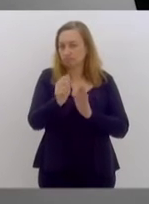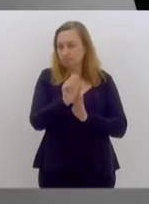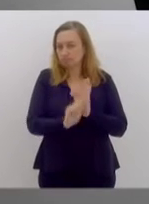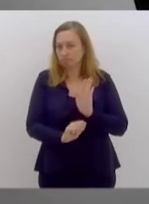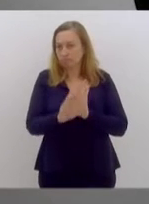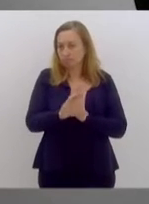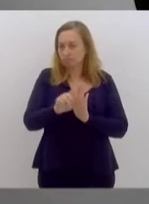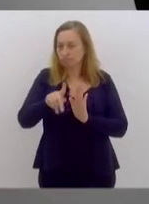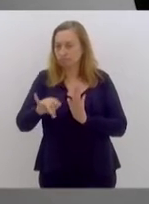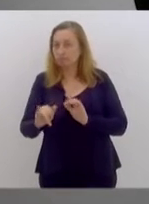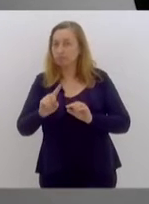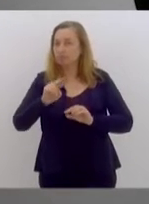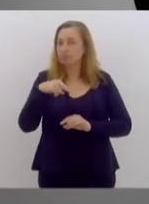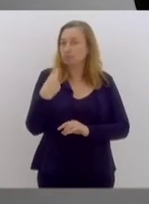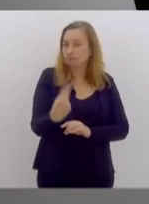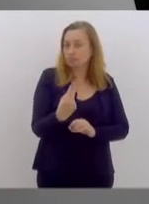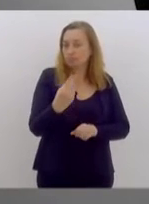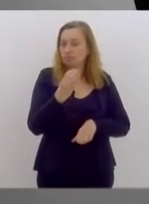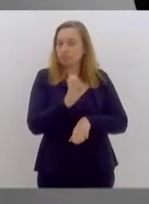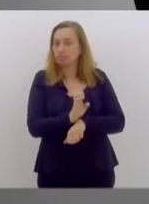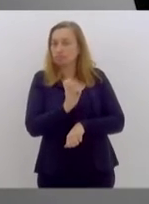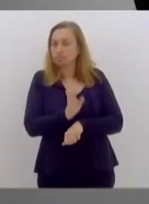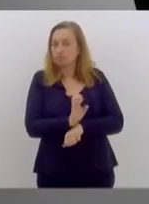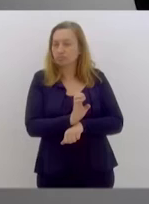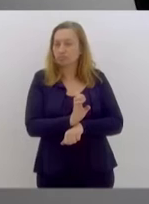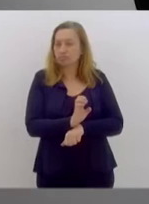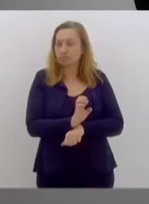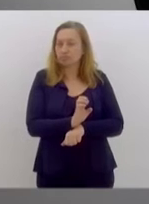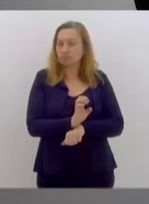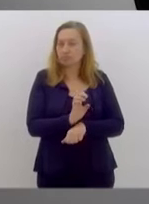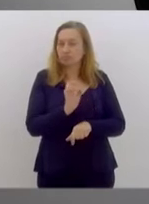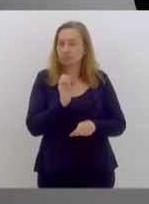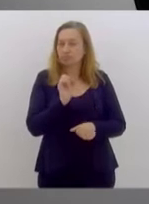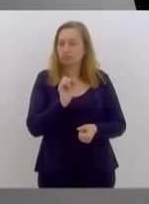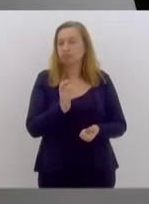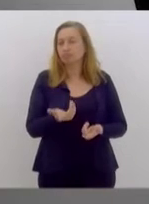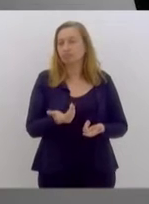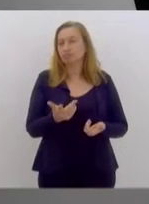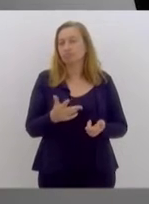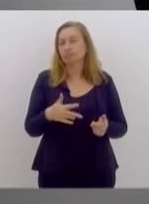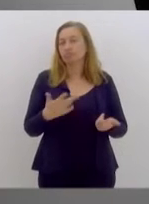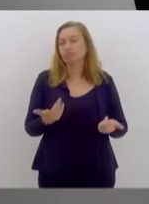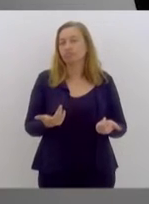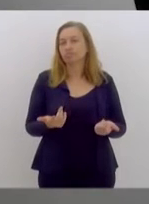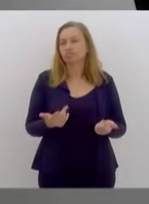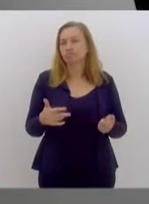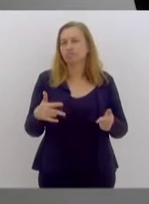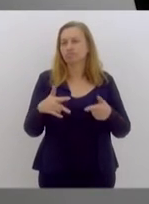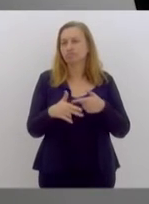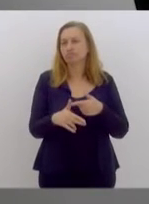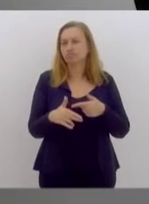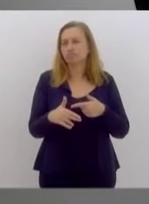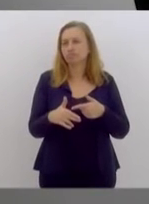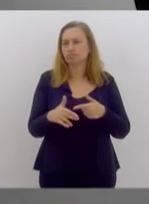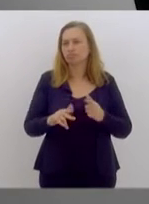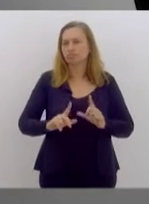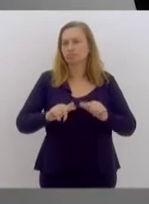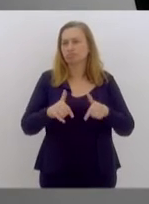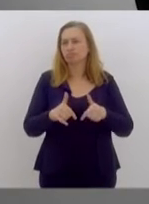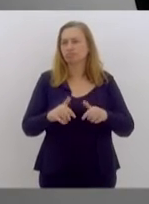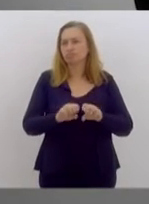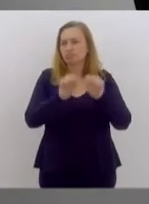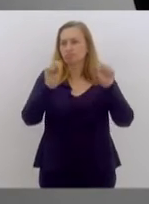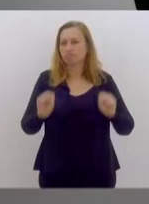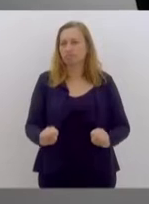ou o estado vai fazer uma intervenção na concessão vai operar o